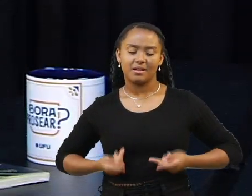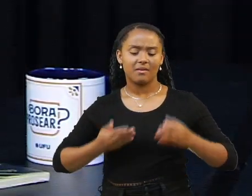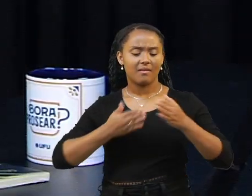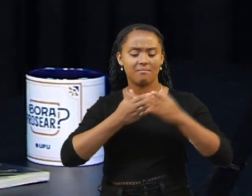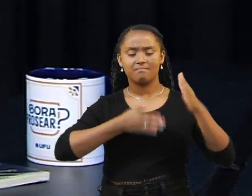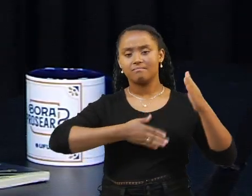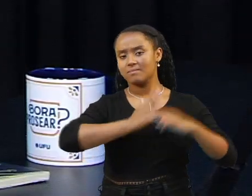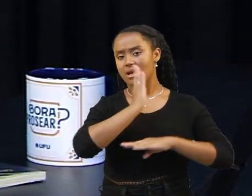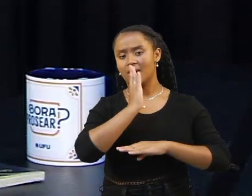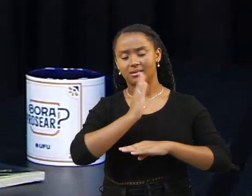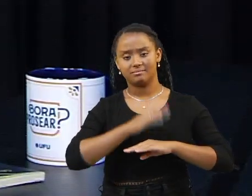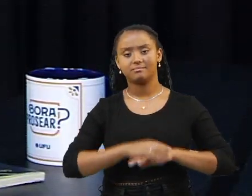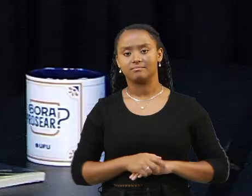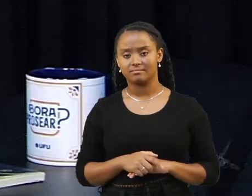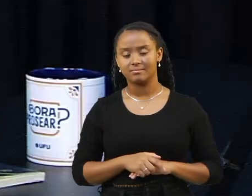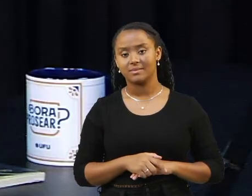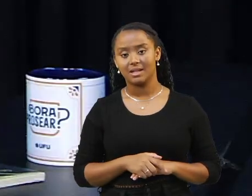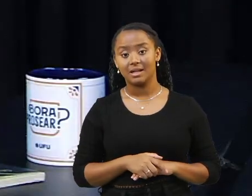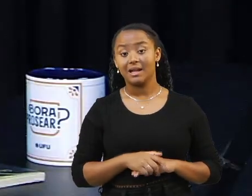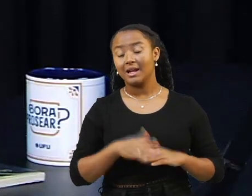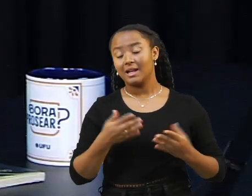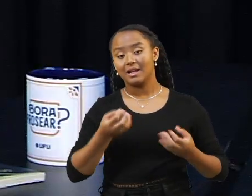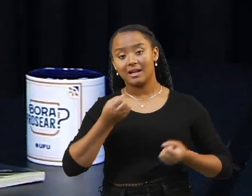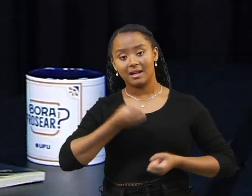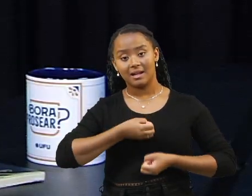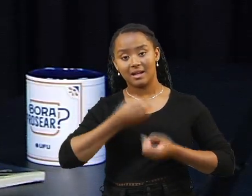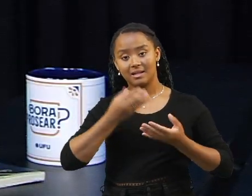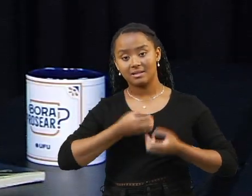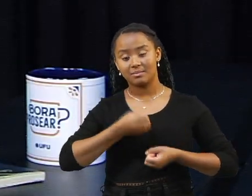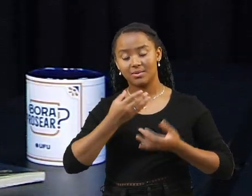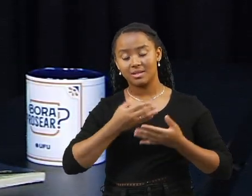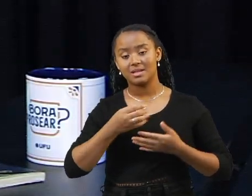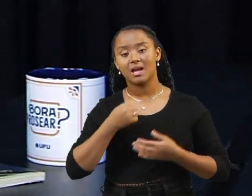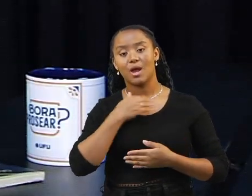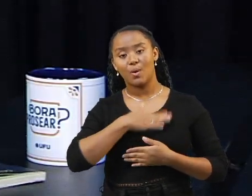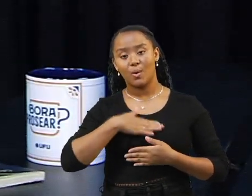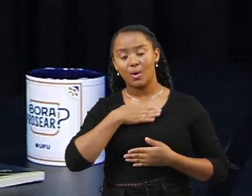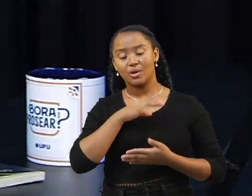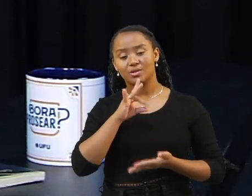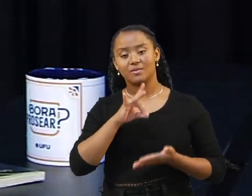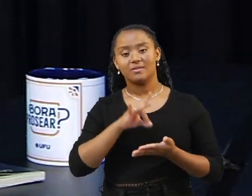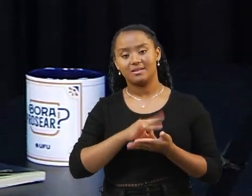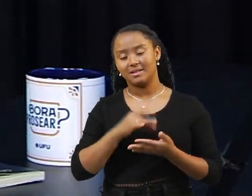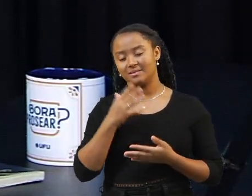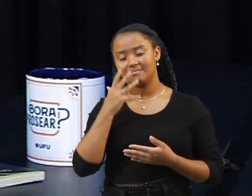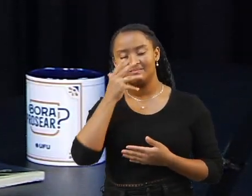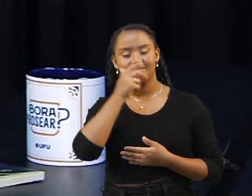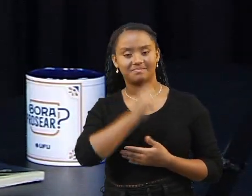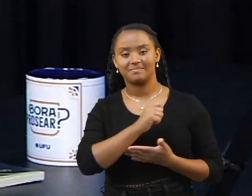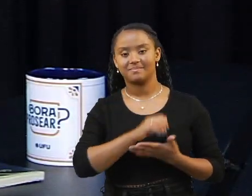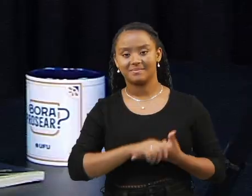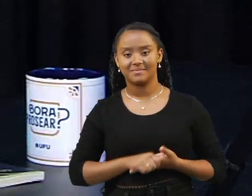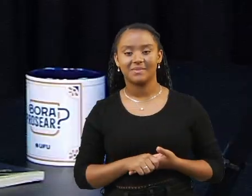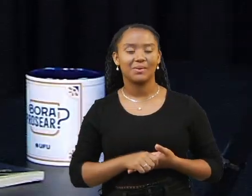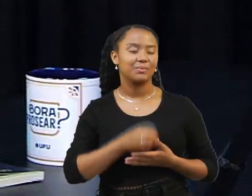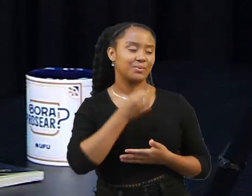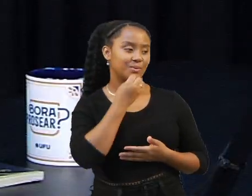é humano, né? Extrapola, transcende. E essa poesia é uma das que eu mais gosto. Muito gente.